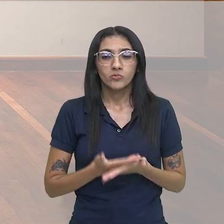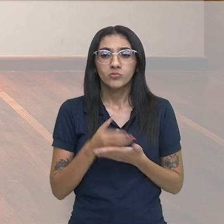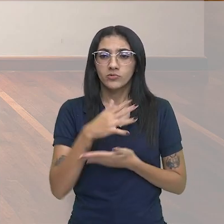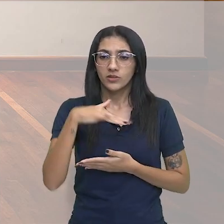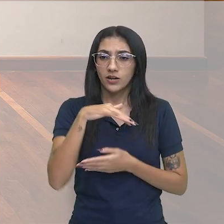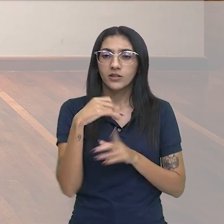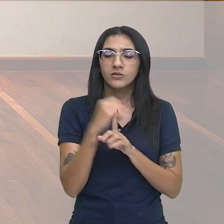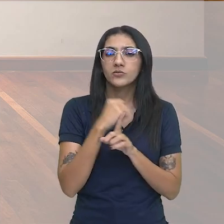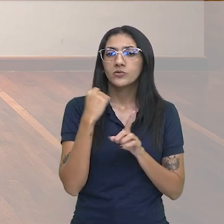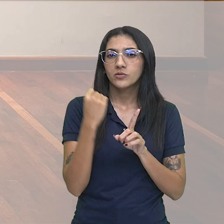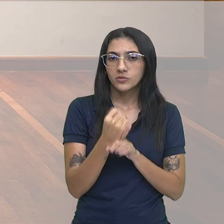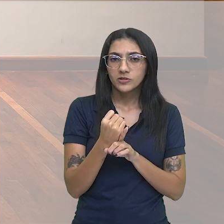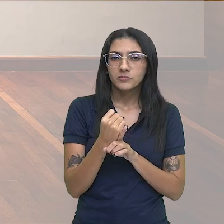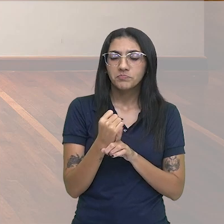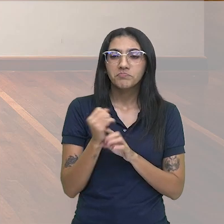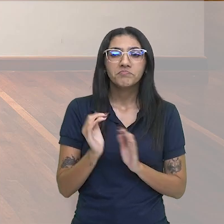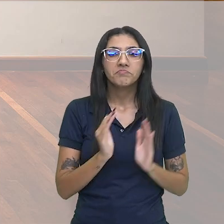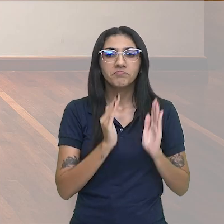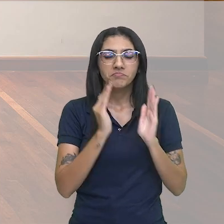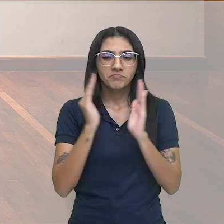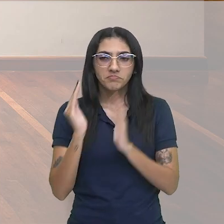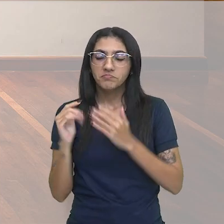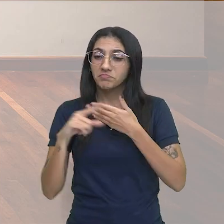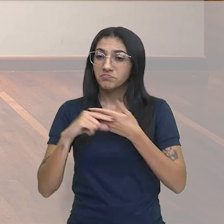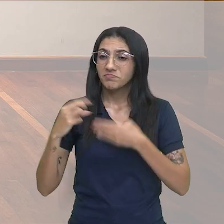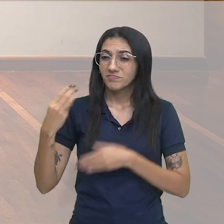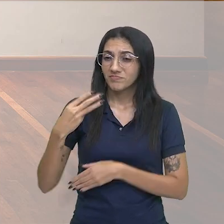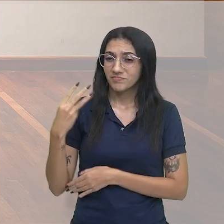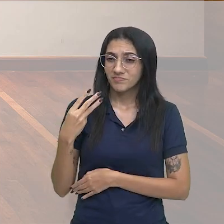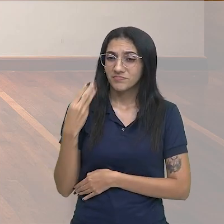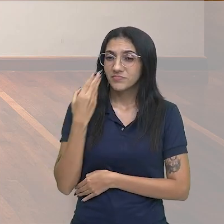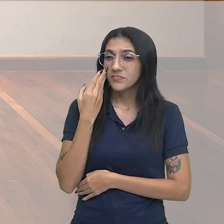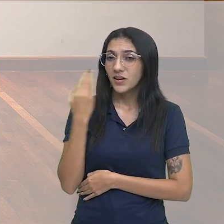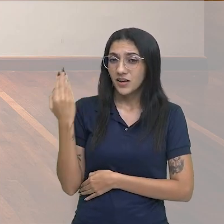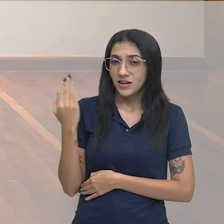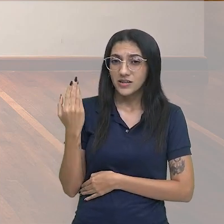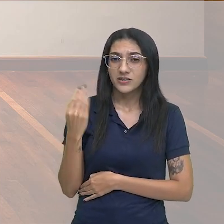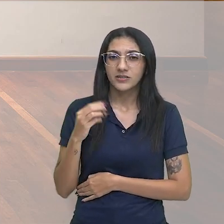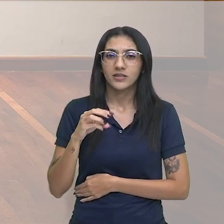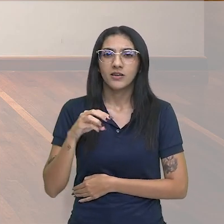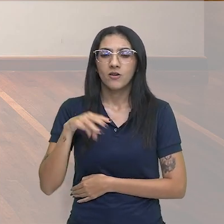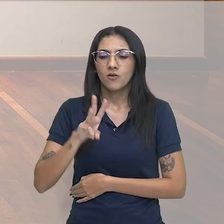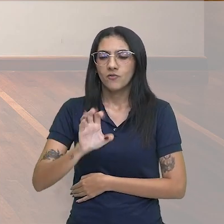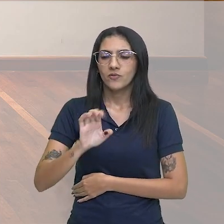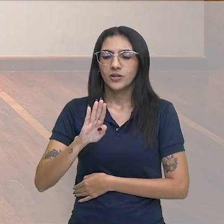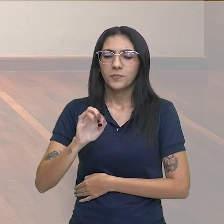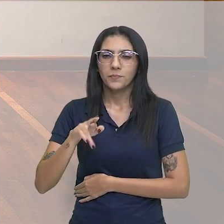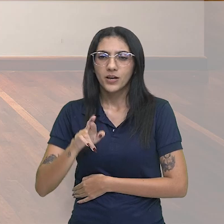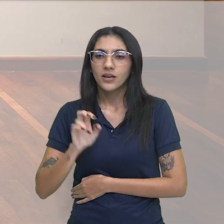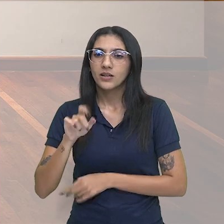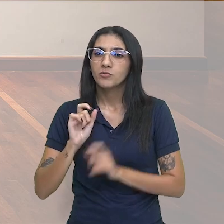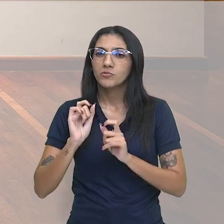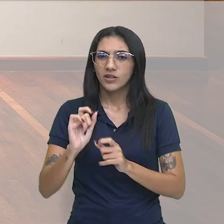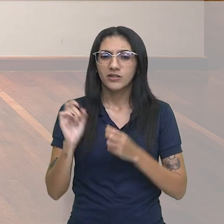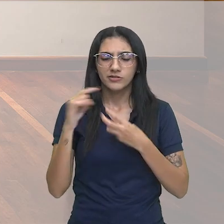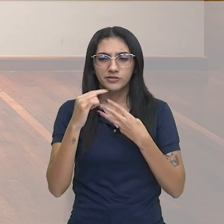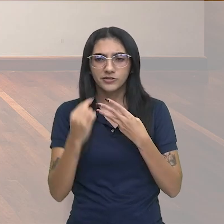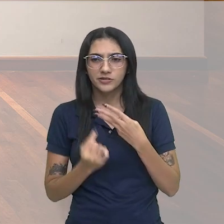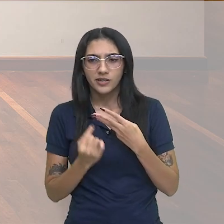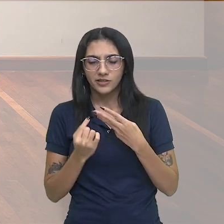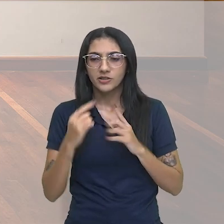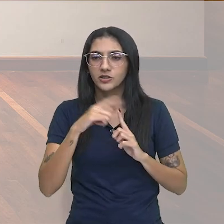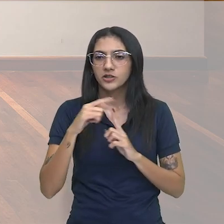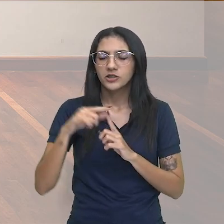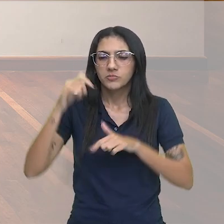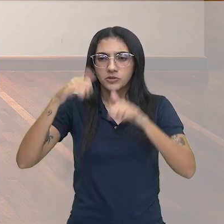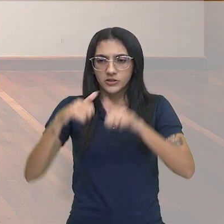sociologia, e o Max Weber, que vai trazer a questão da ação social e do tipo ideal, né, para